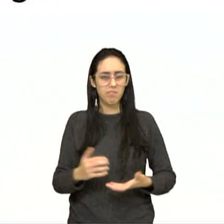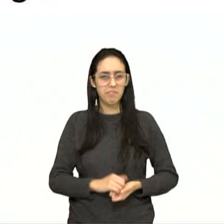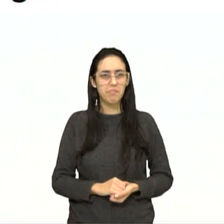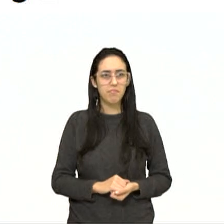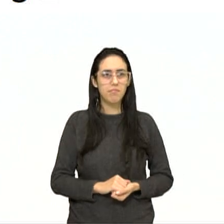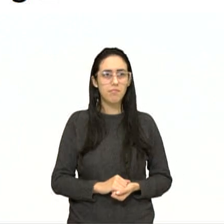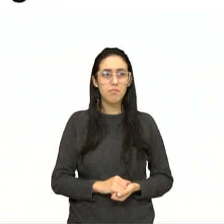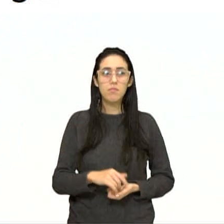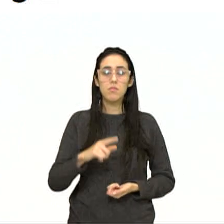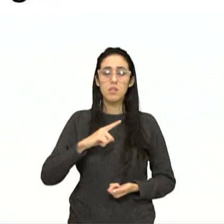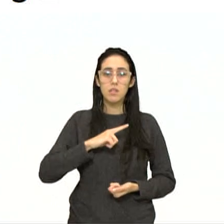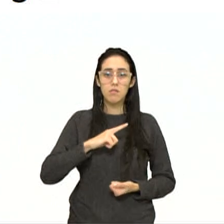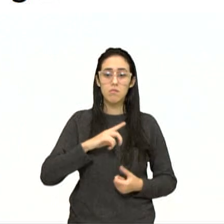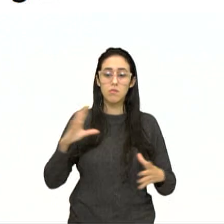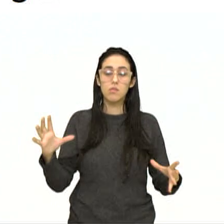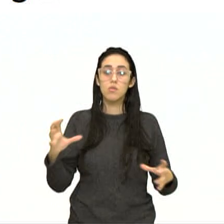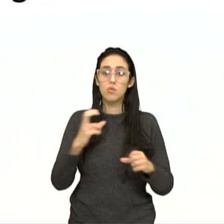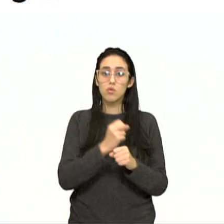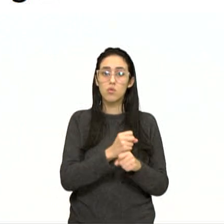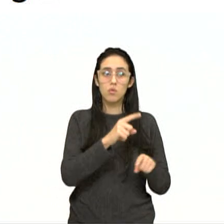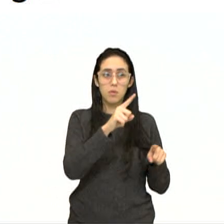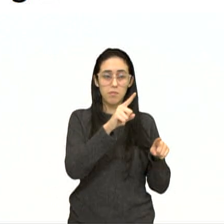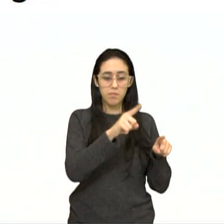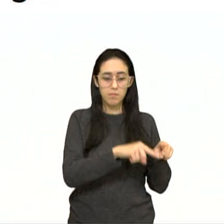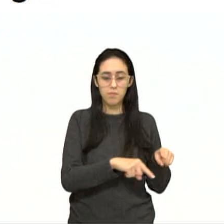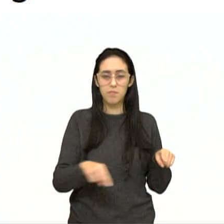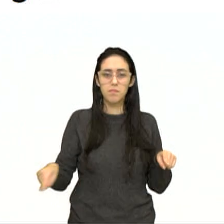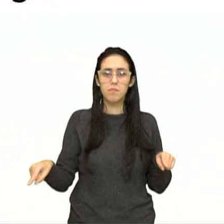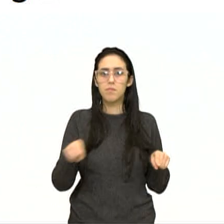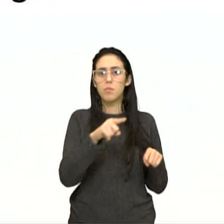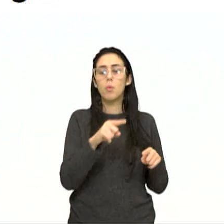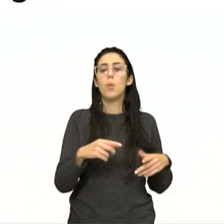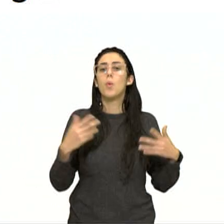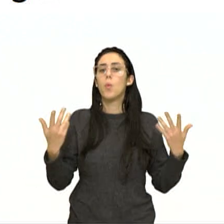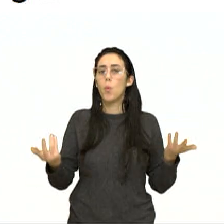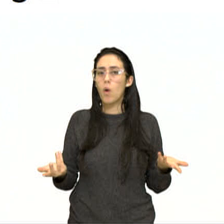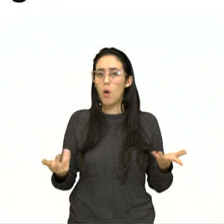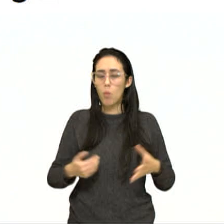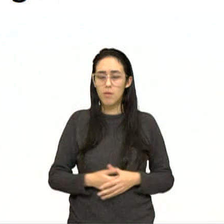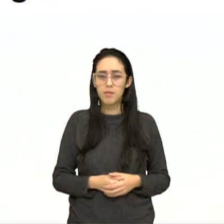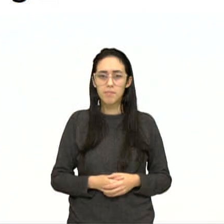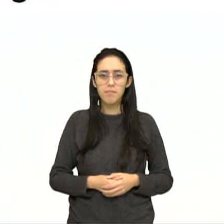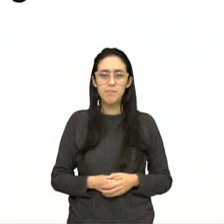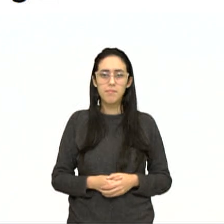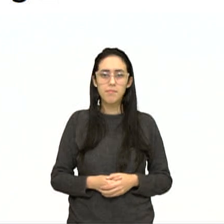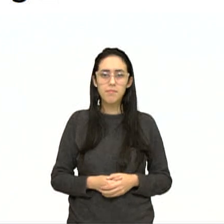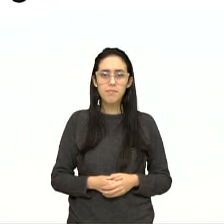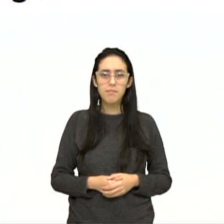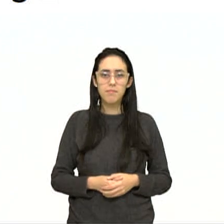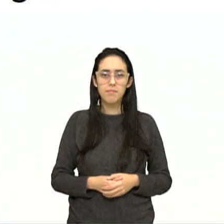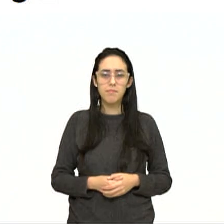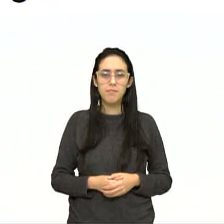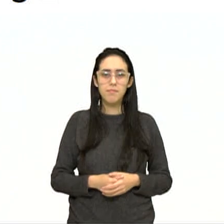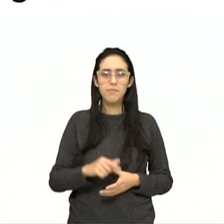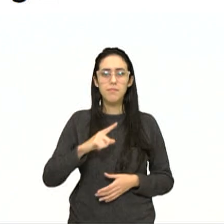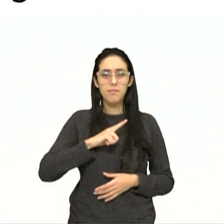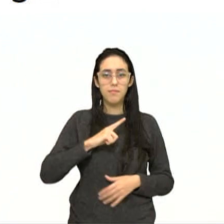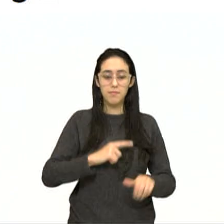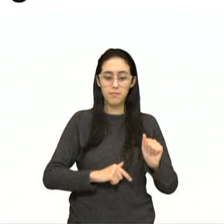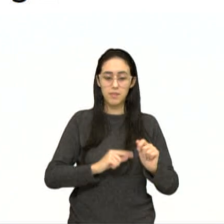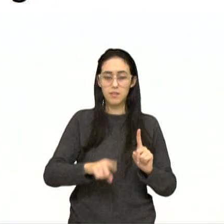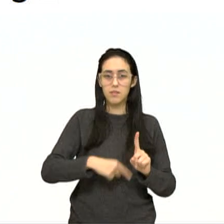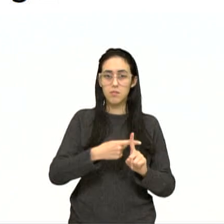A soma das medidas dos lados. Quais são os lados, as medidas dos lados desse nosso triângulo? A mais 10,